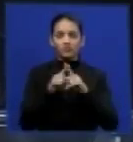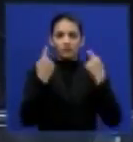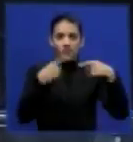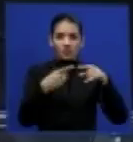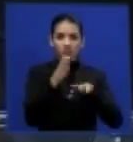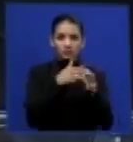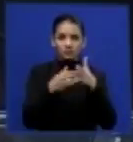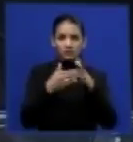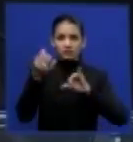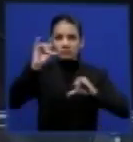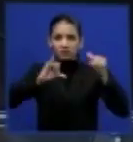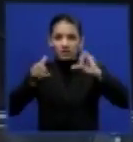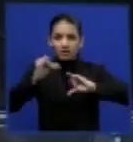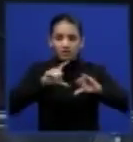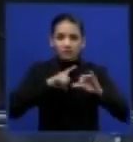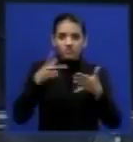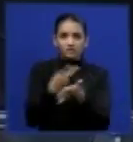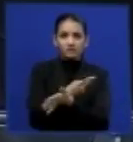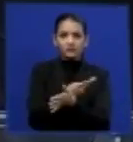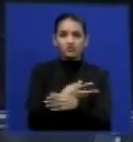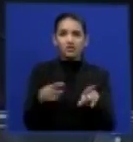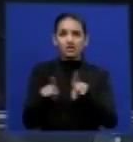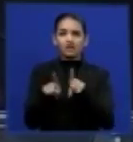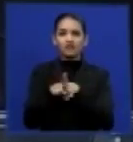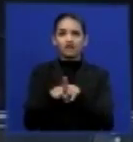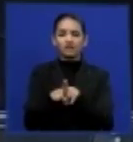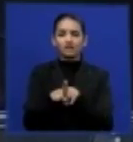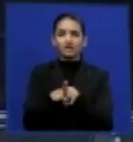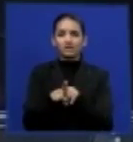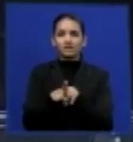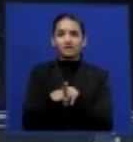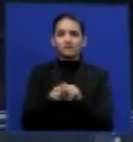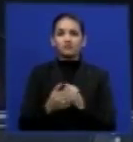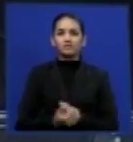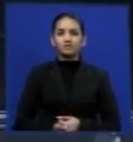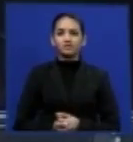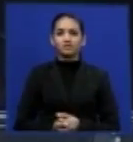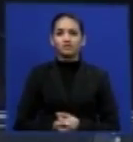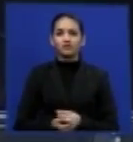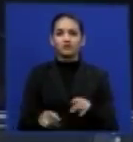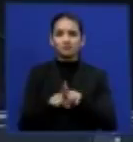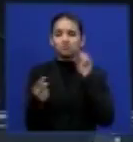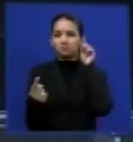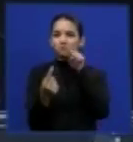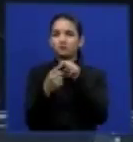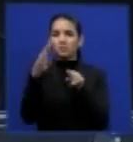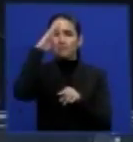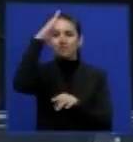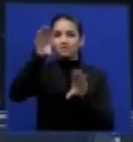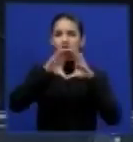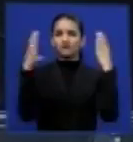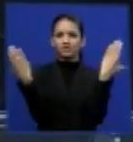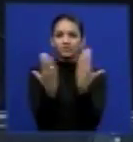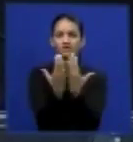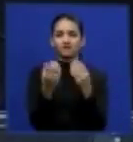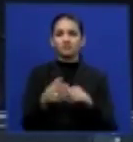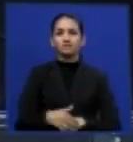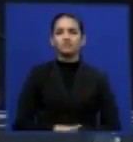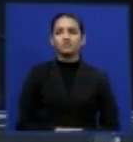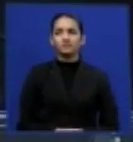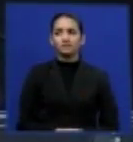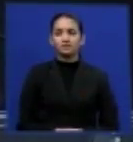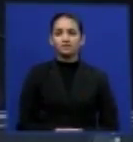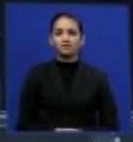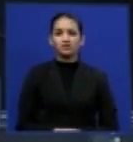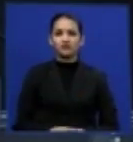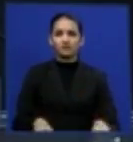persistentes né e uma da dos focos da da da da convenção é justamente a incineração que